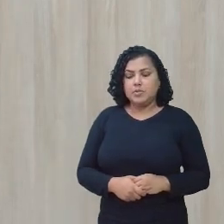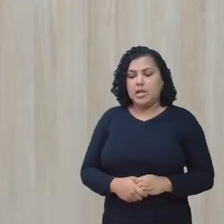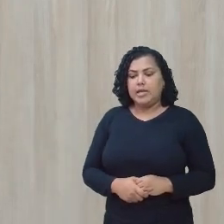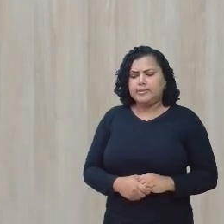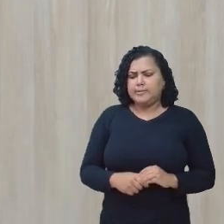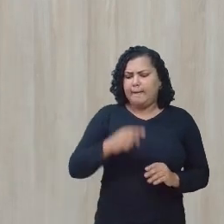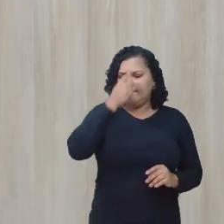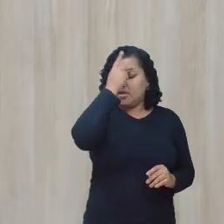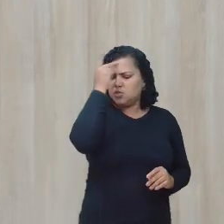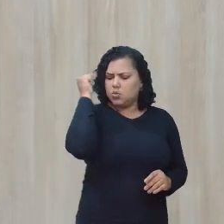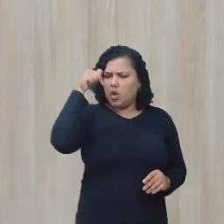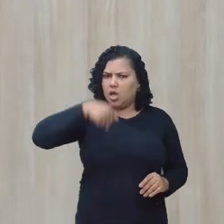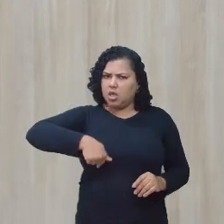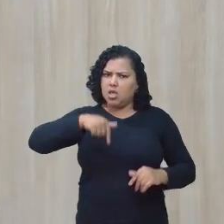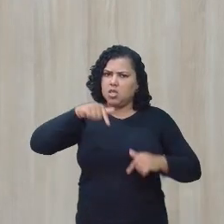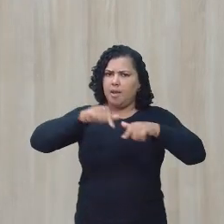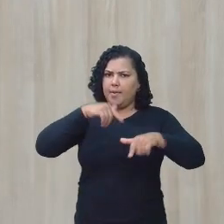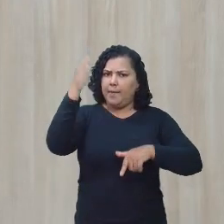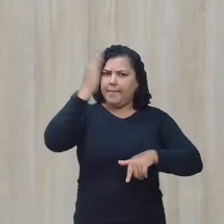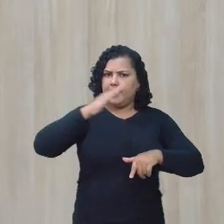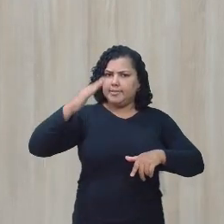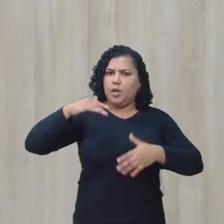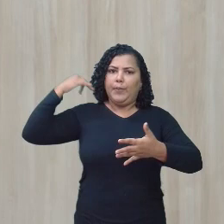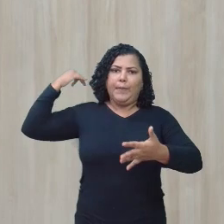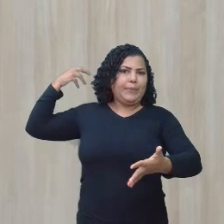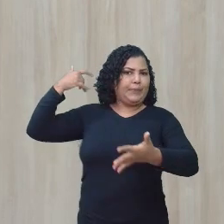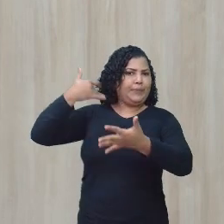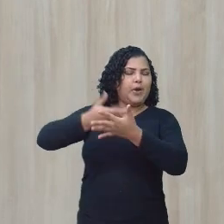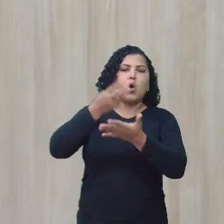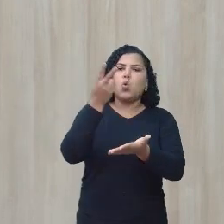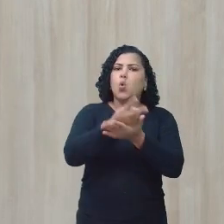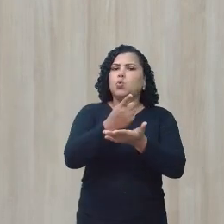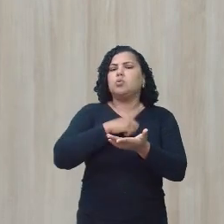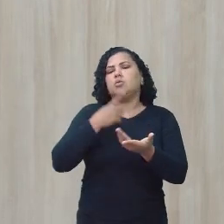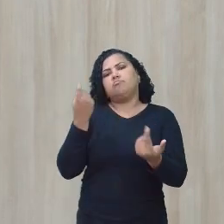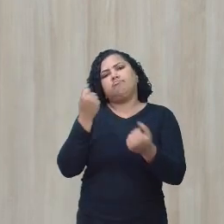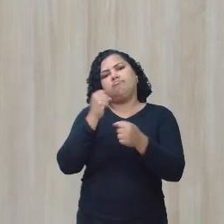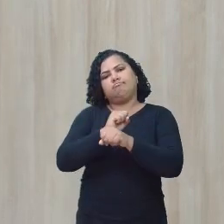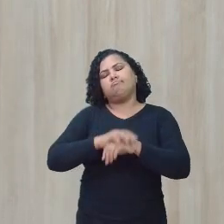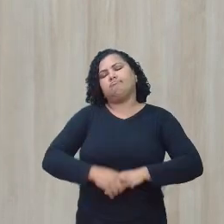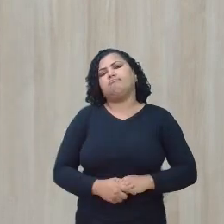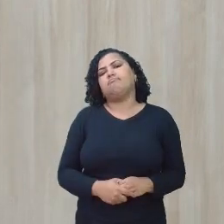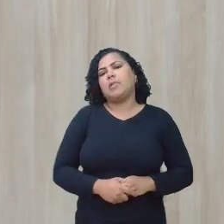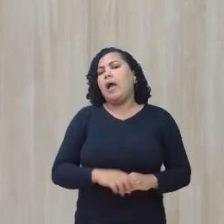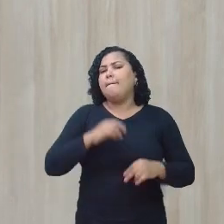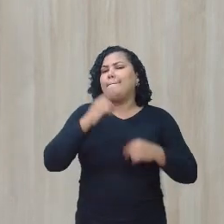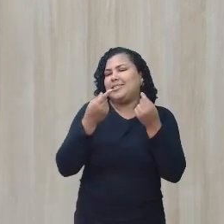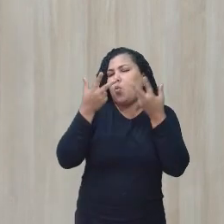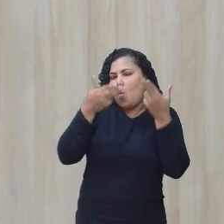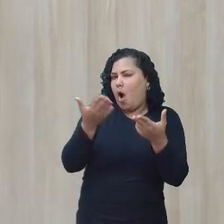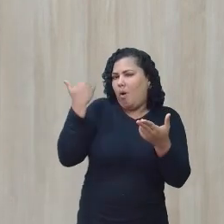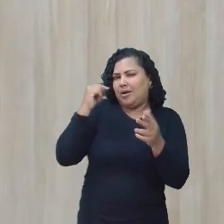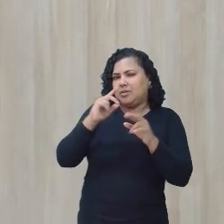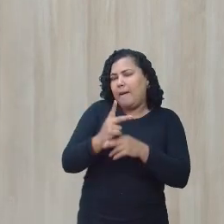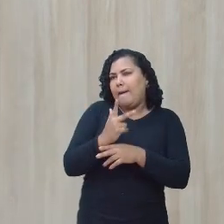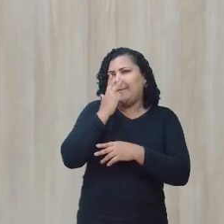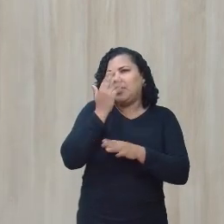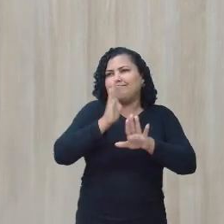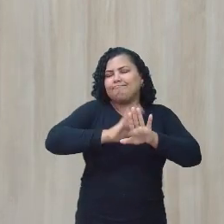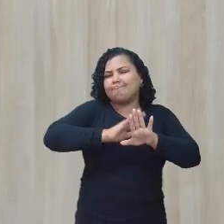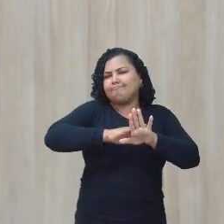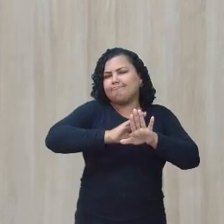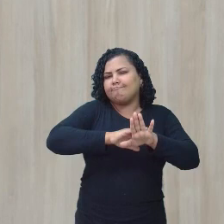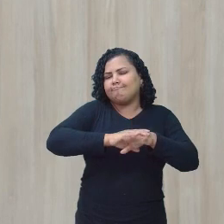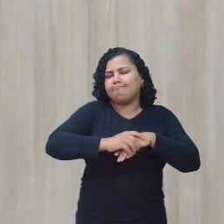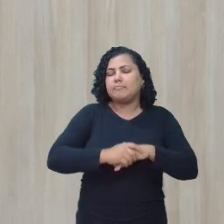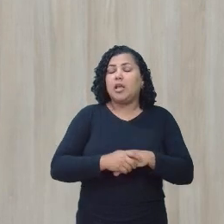a trabalhadora brasileira. Então a escravidão ela repercute sim, e é impossível a gente pensar que uma instituição que durou por quase 400